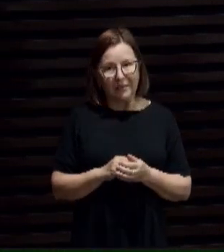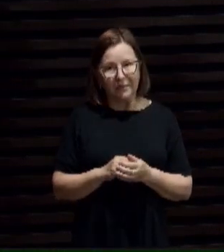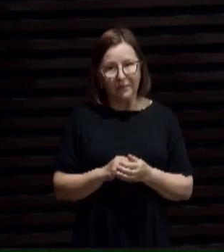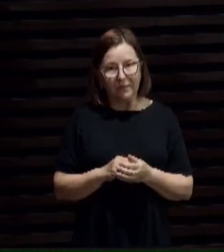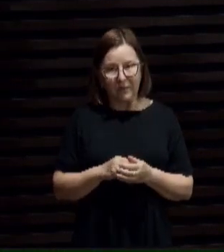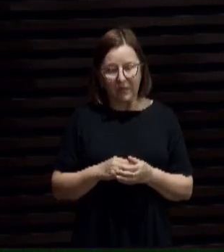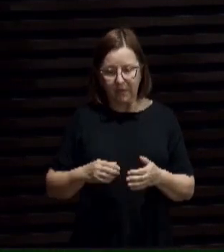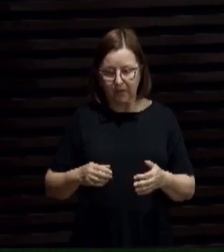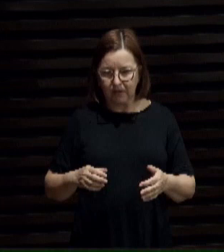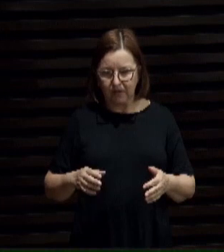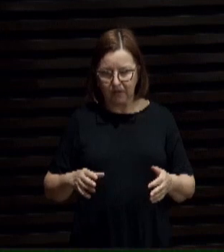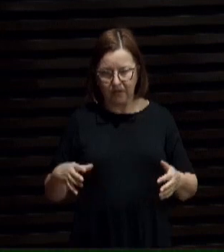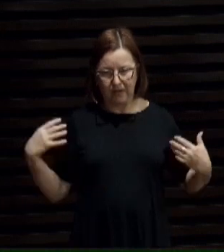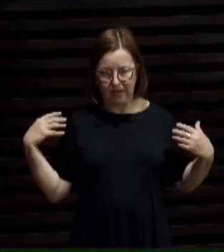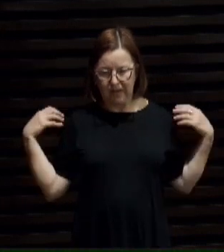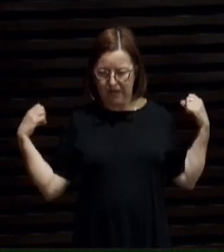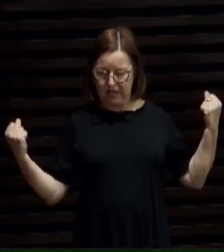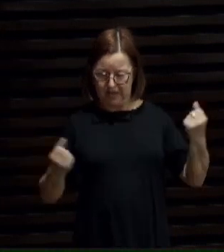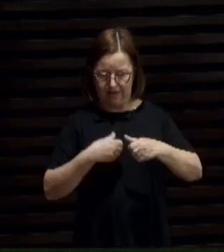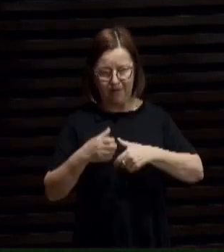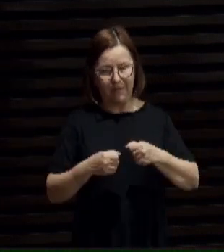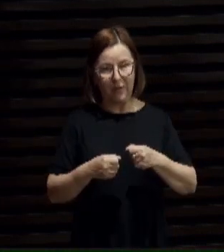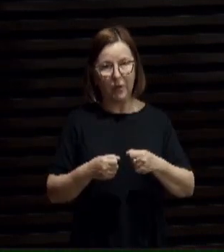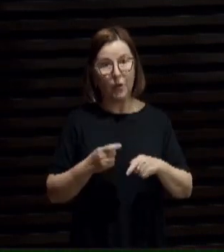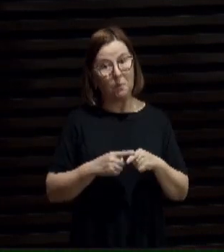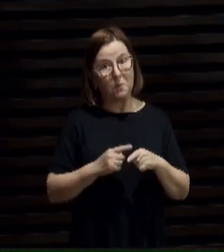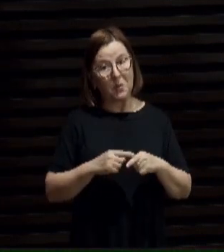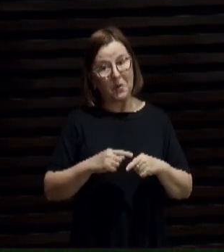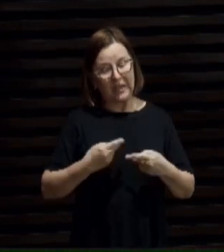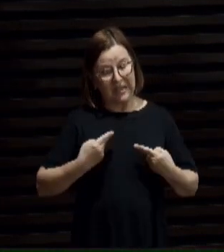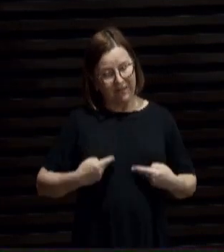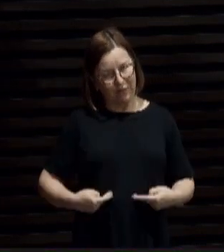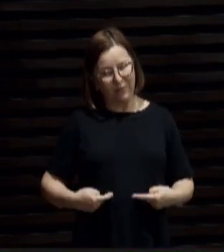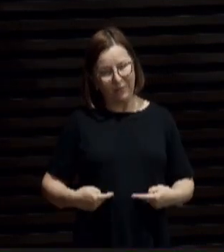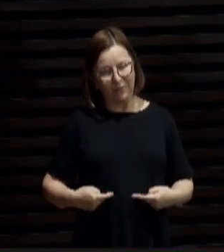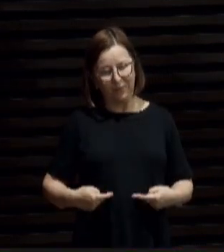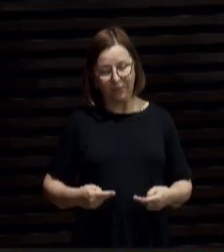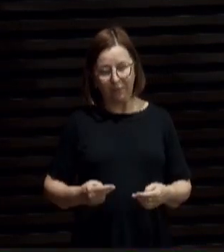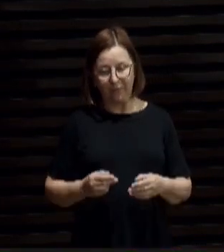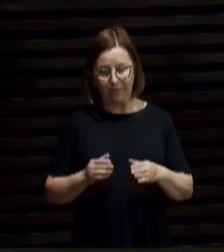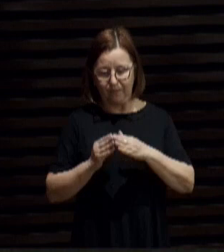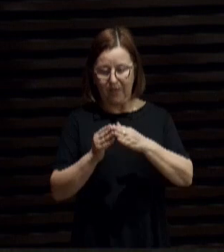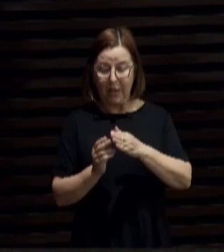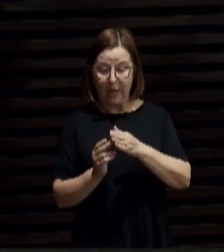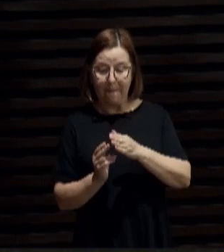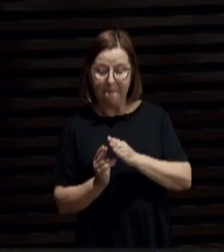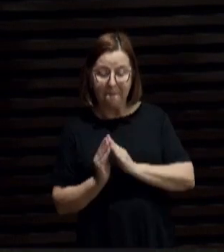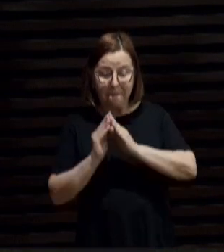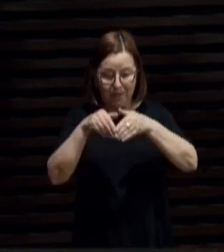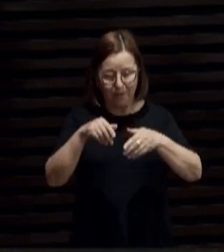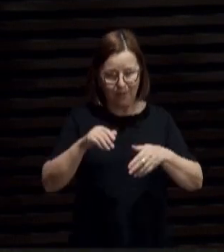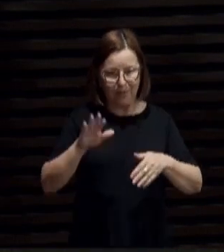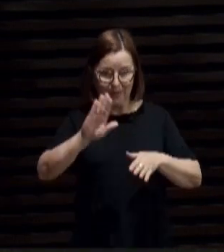cingiu-se com sua veste, porque estava despido, e lançou-se ao mar.